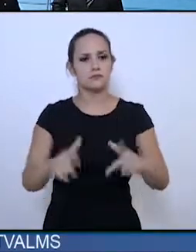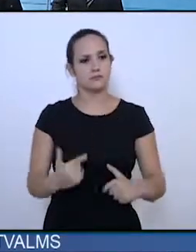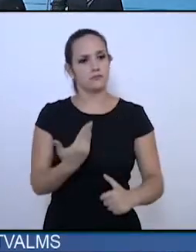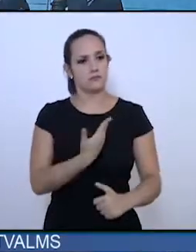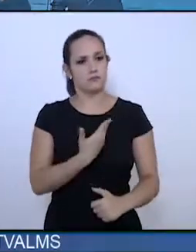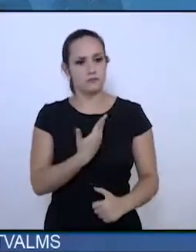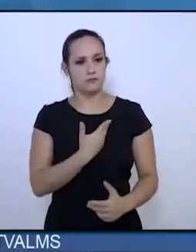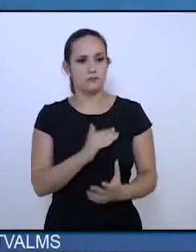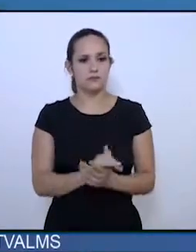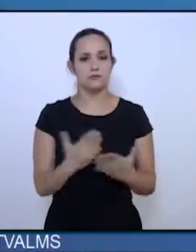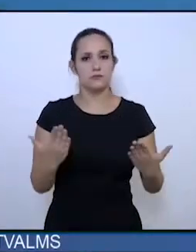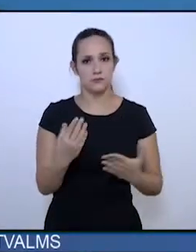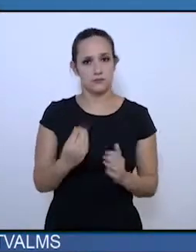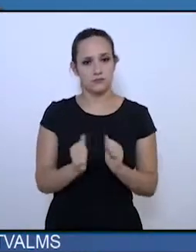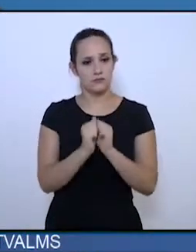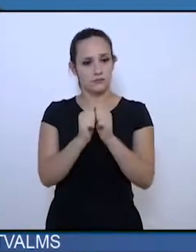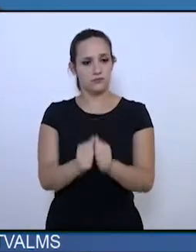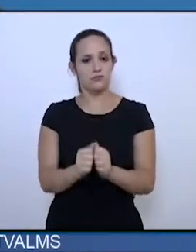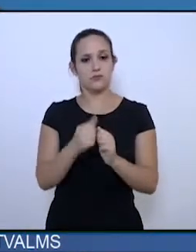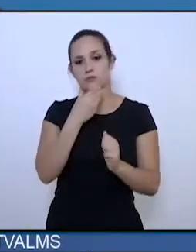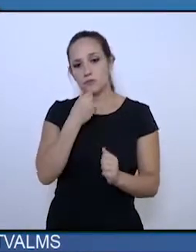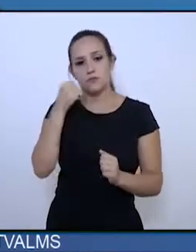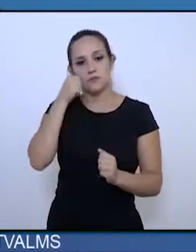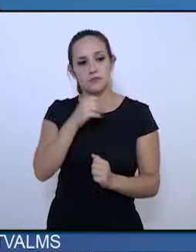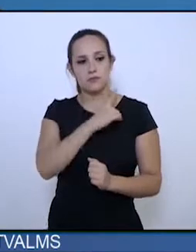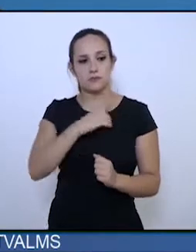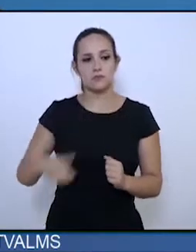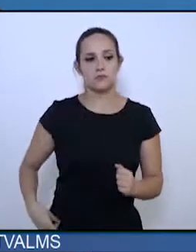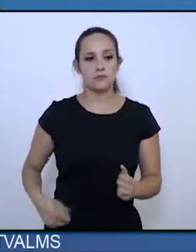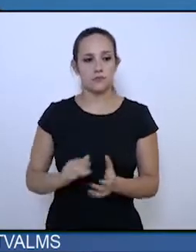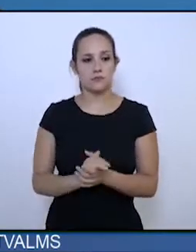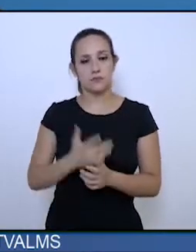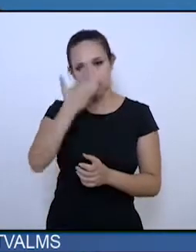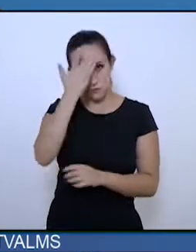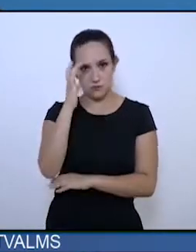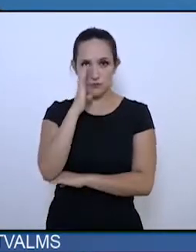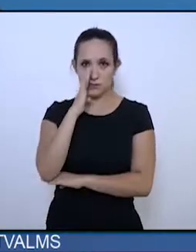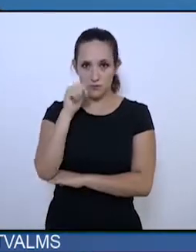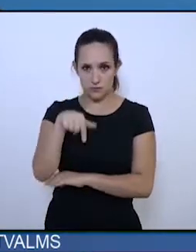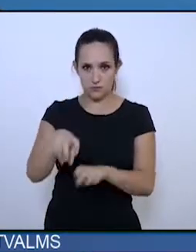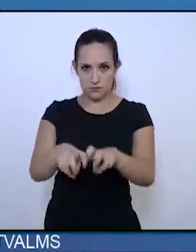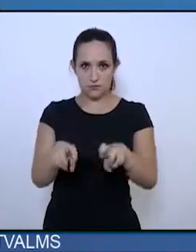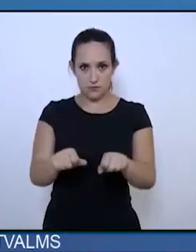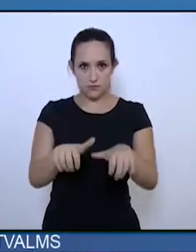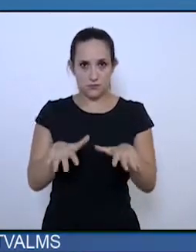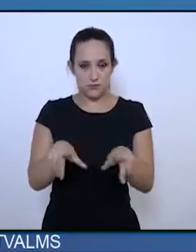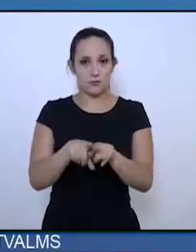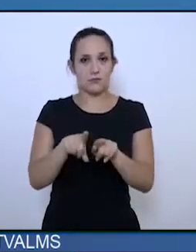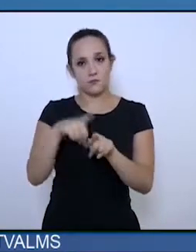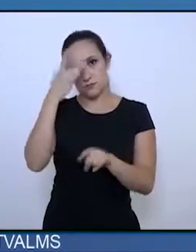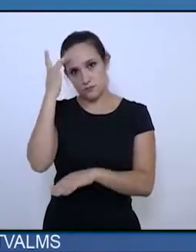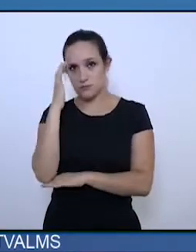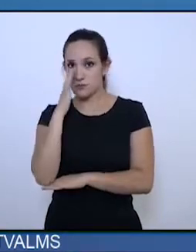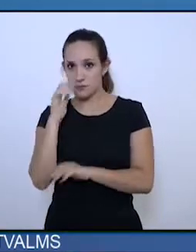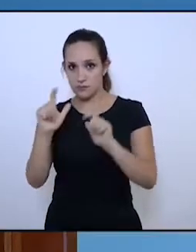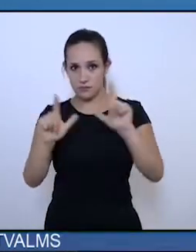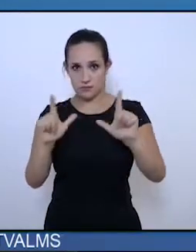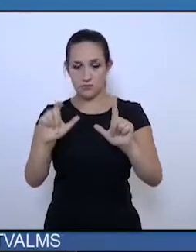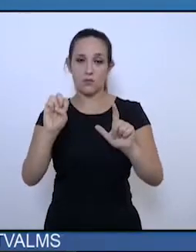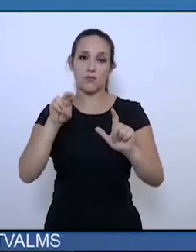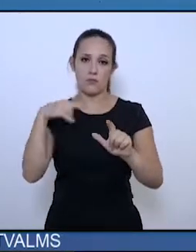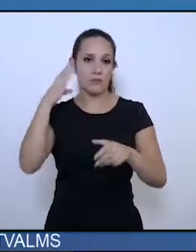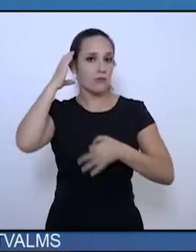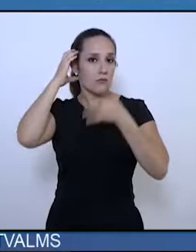colegas deputados, deputadas, público presente nessa casa, público que nos assiste, nos ouve pela TV e